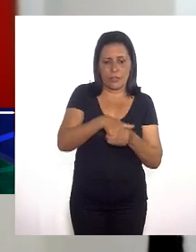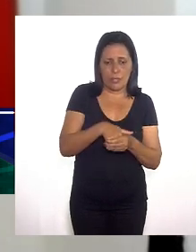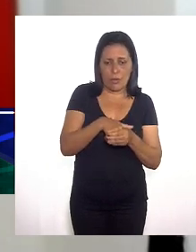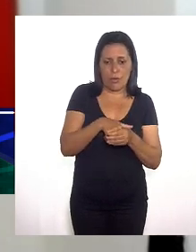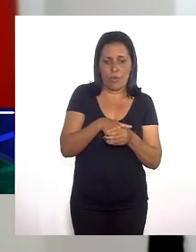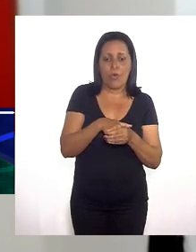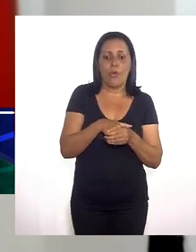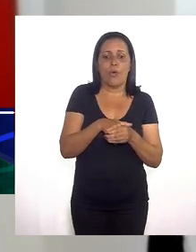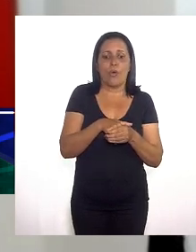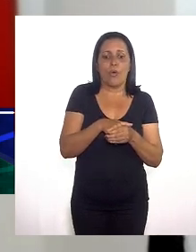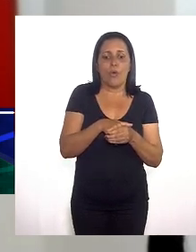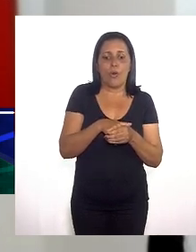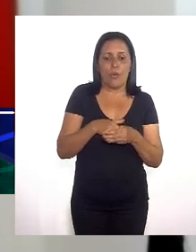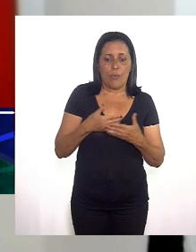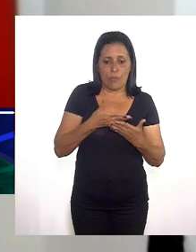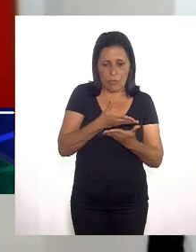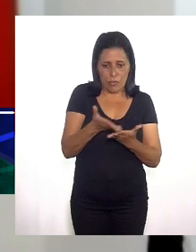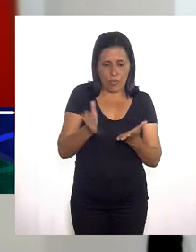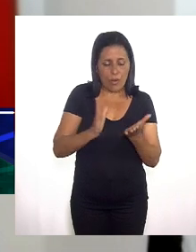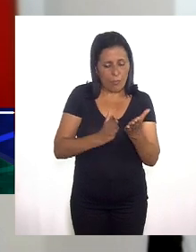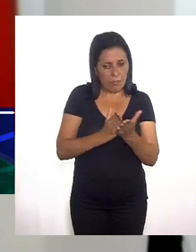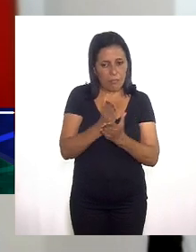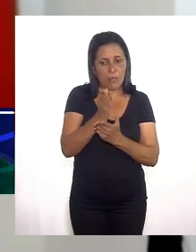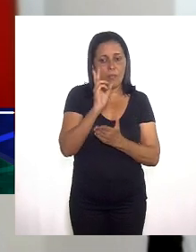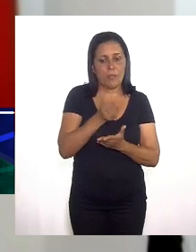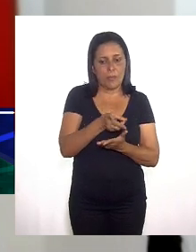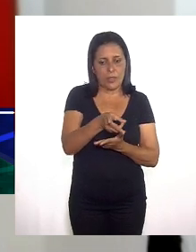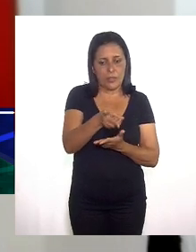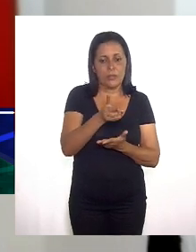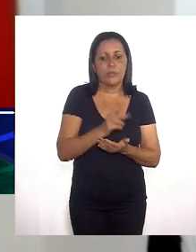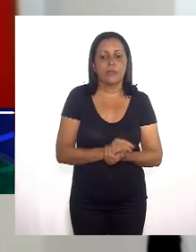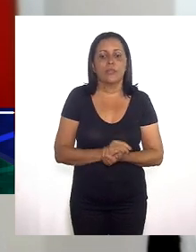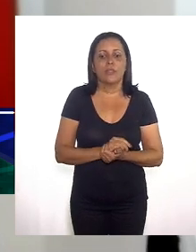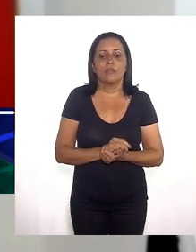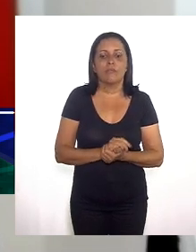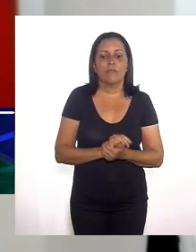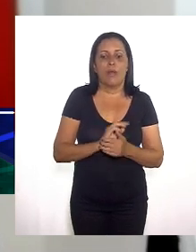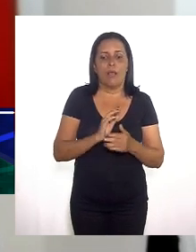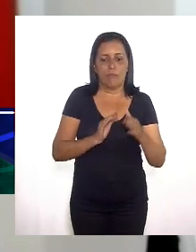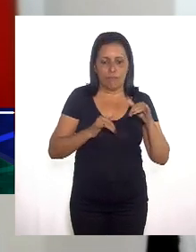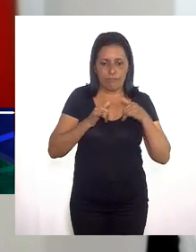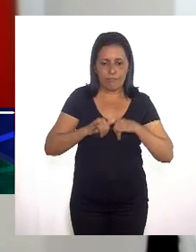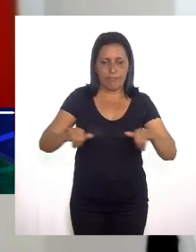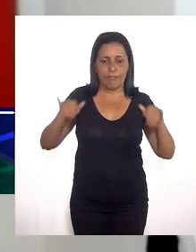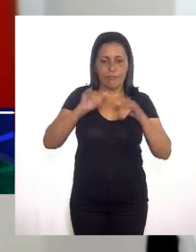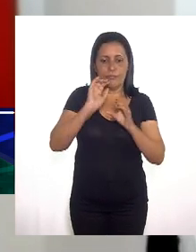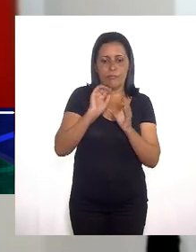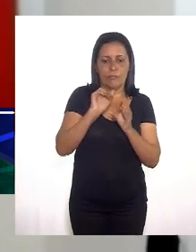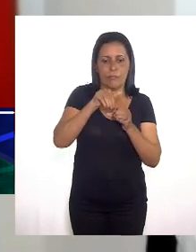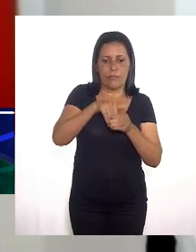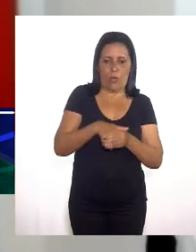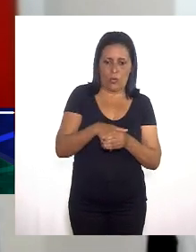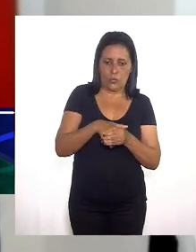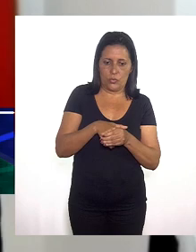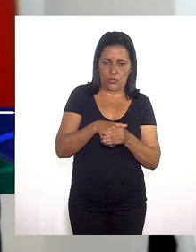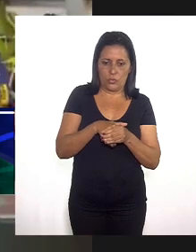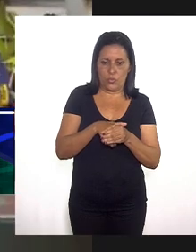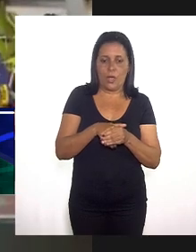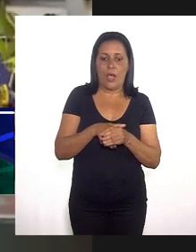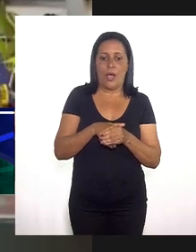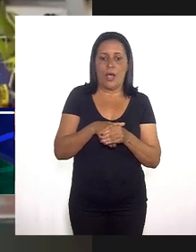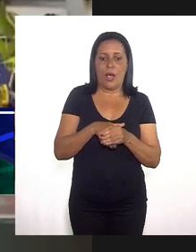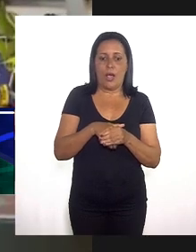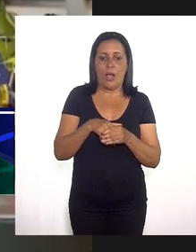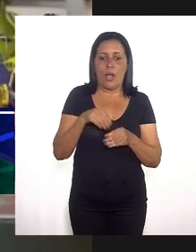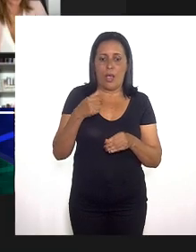que aprovam, permaneçam como estão, aprovado, vai à promulgação com voto pela abstenção do novo. E do pessoal